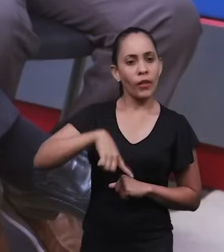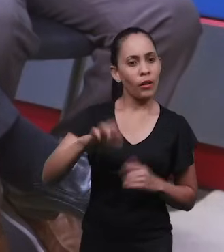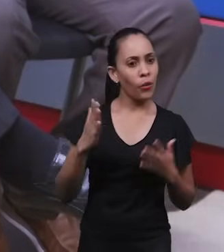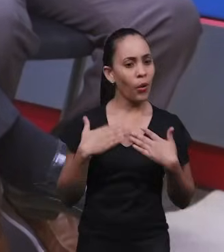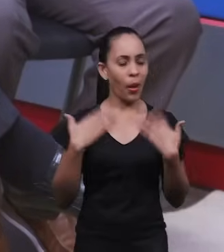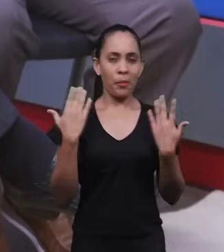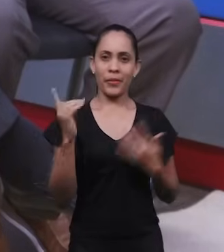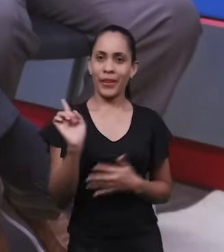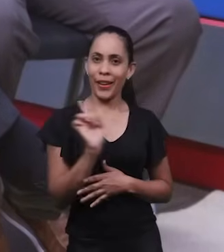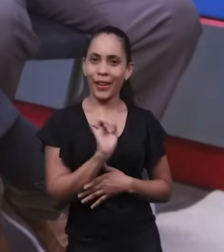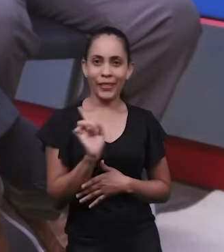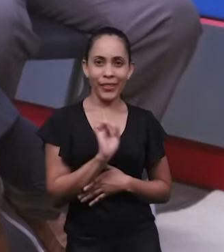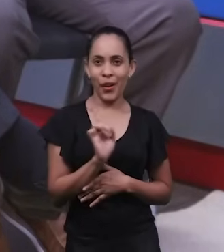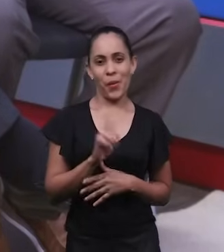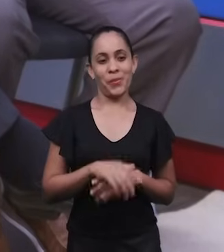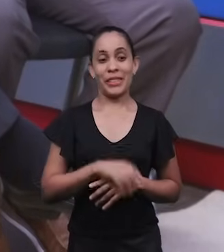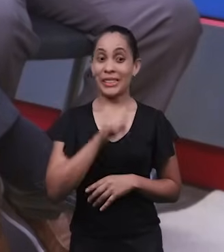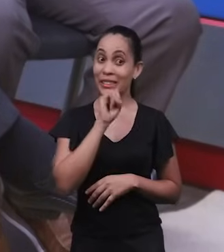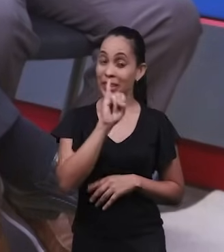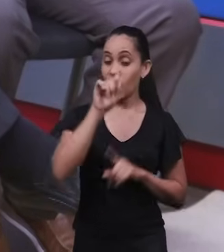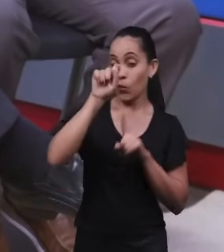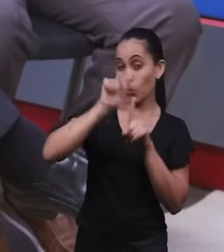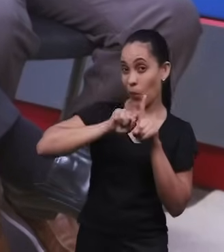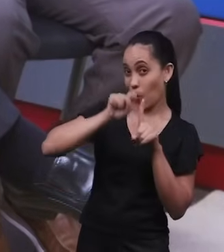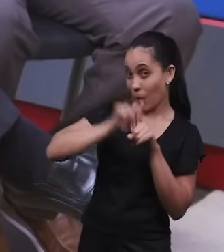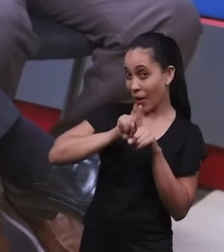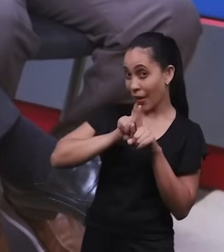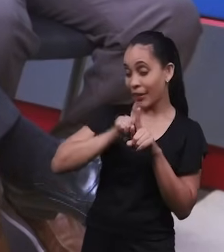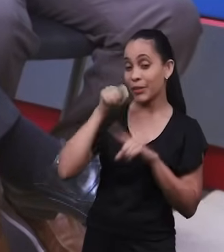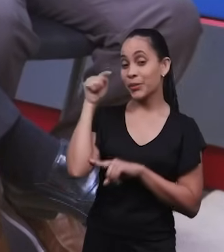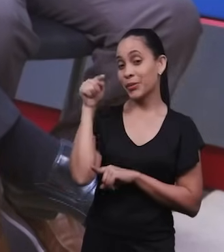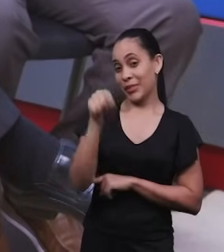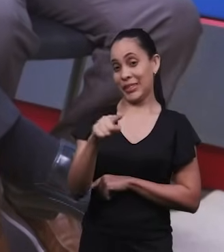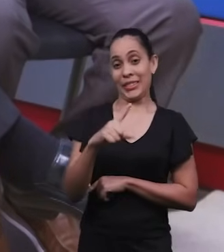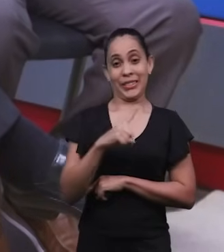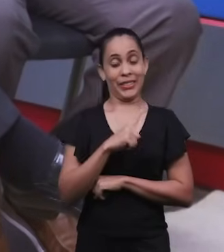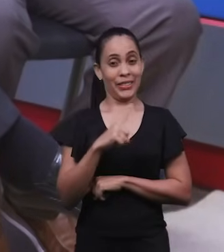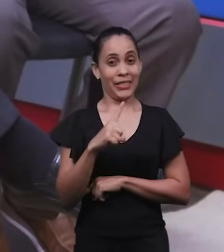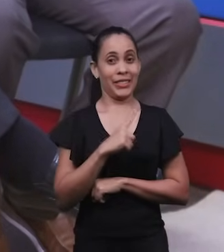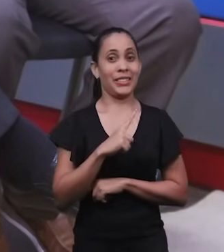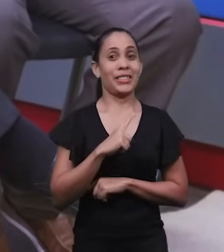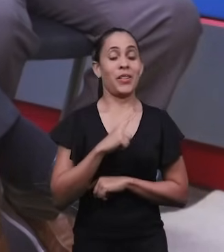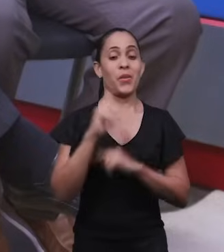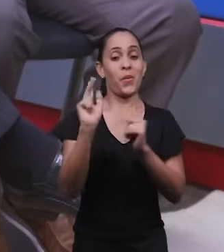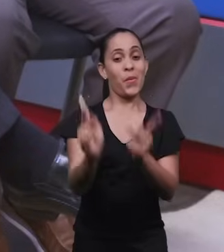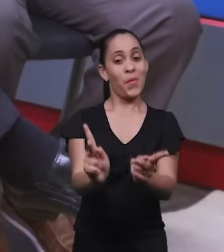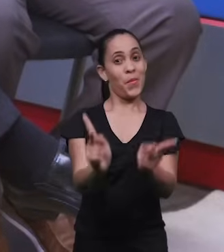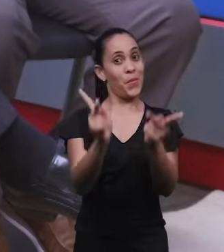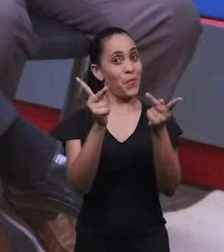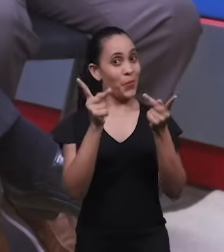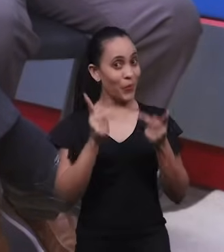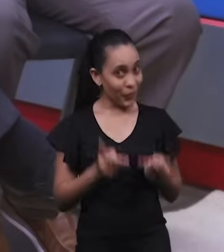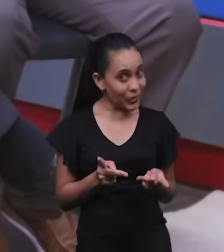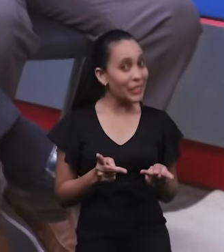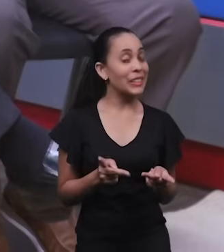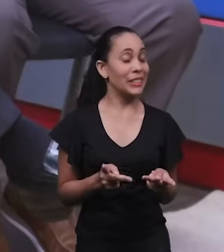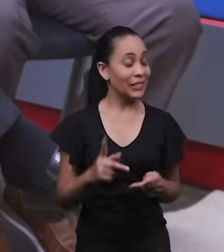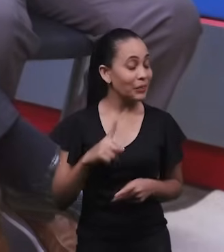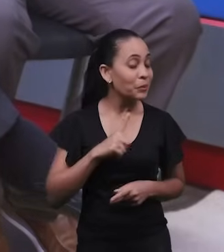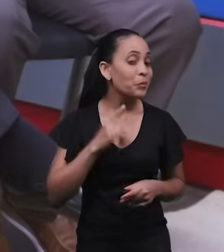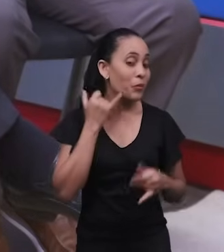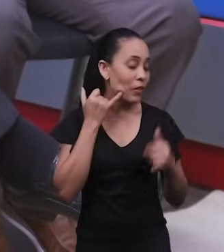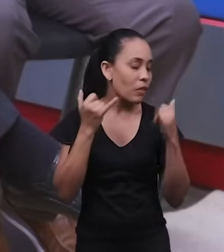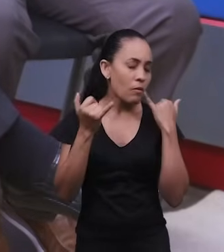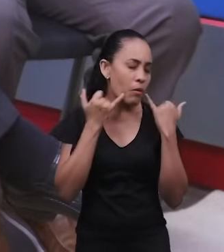se surpreenda se, num dado mês, você receber uma visita